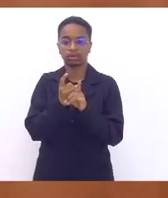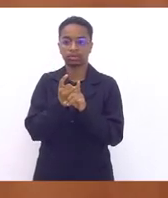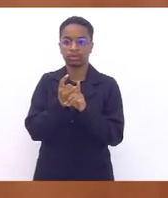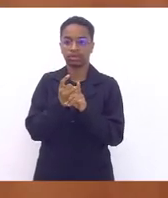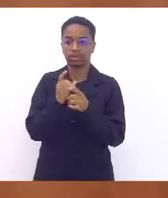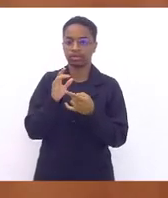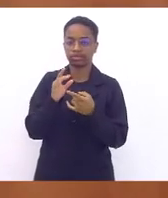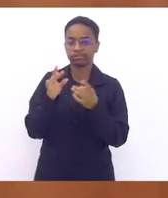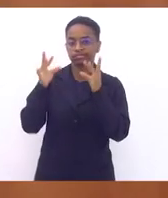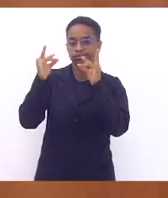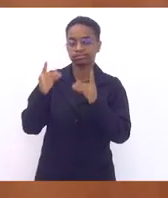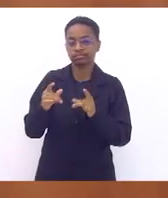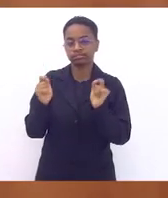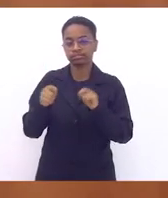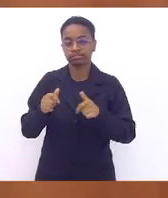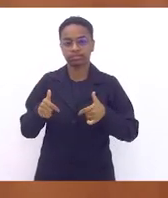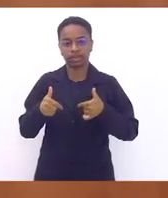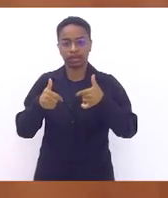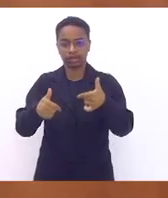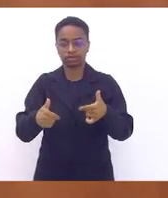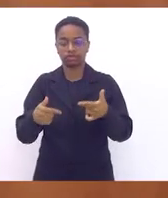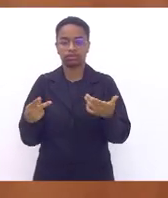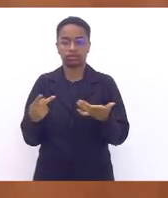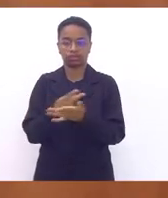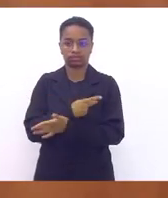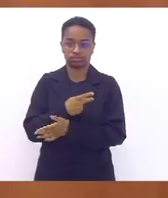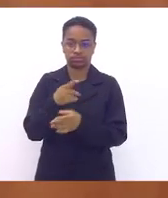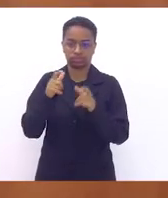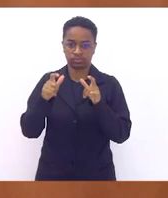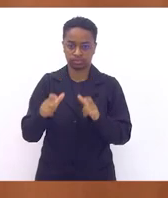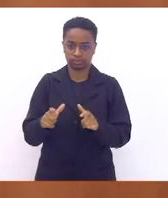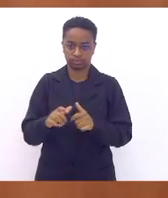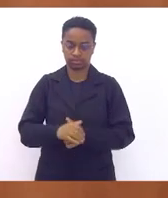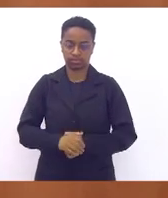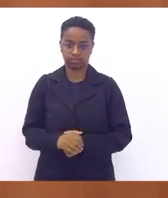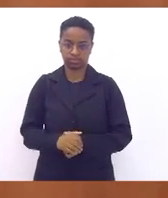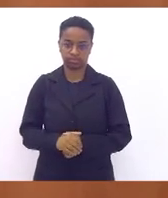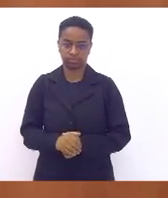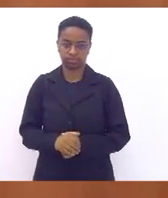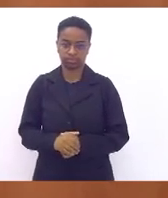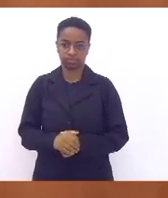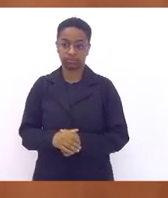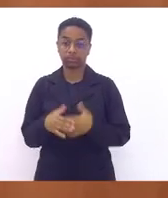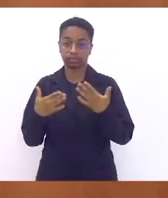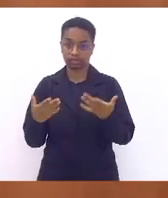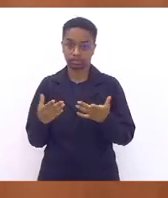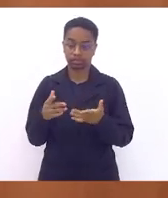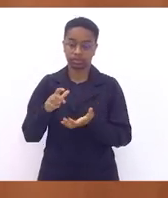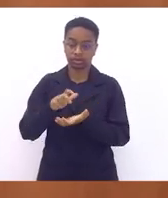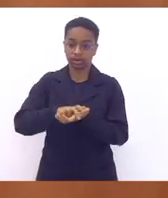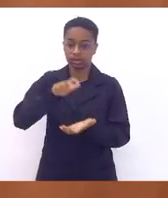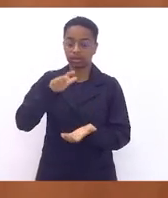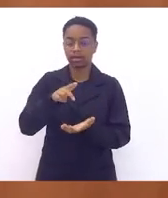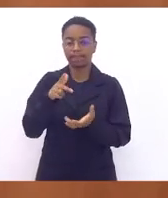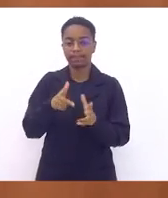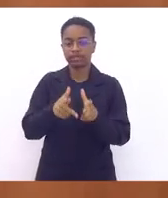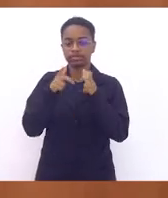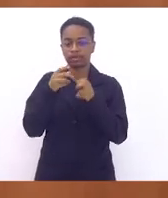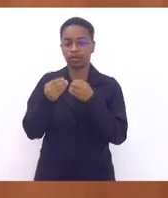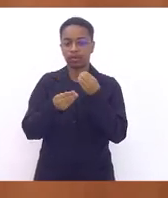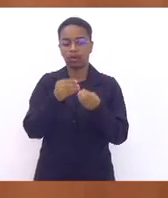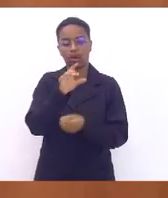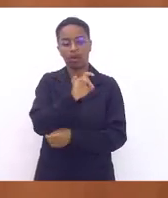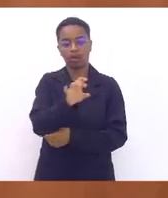poder fazer essas ações acontecerem no território. Então, esse diagnóstico situacional foi feito, e isso